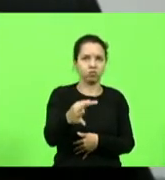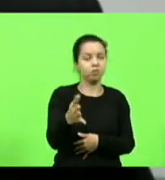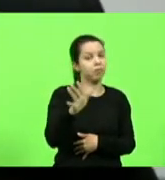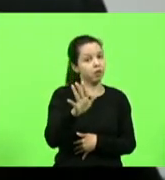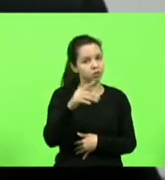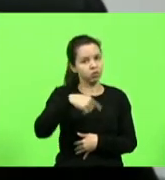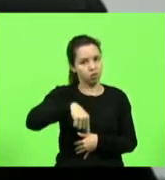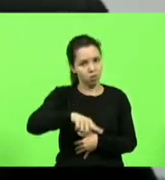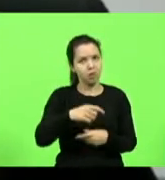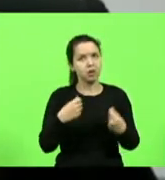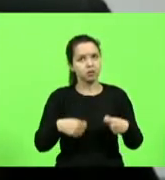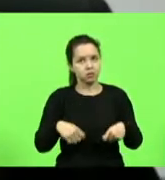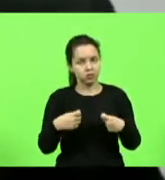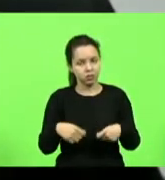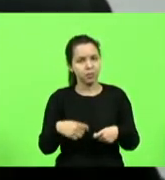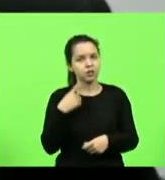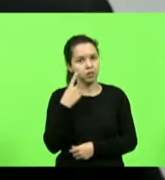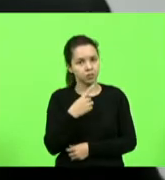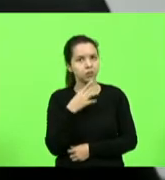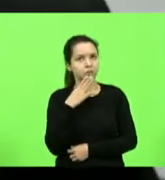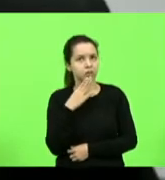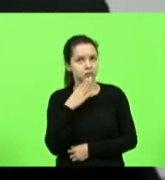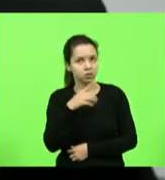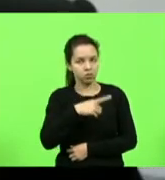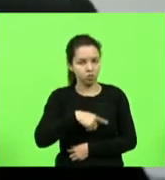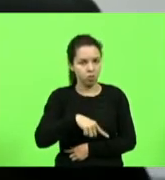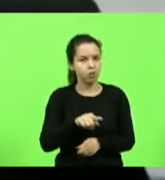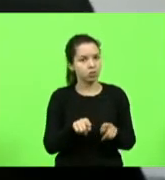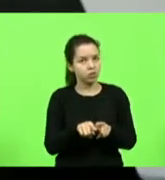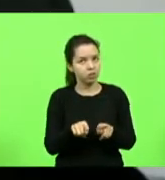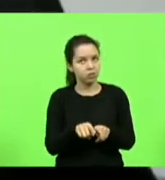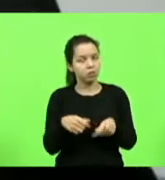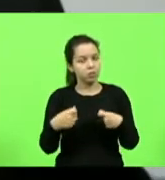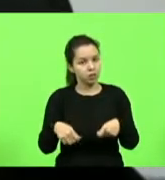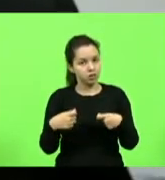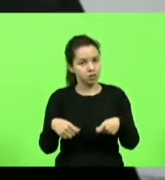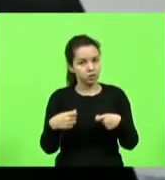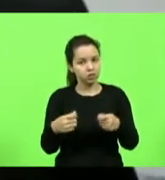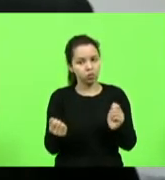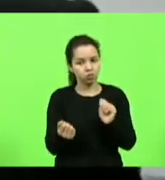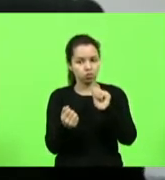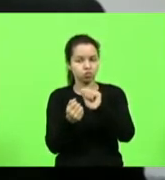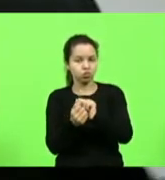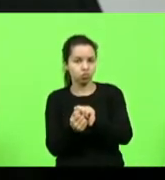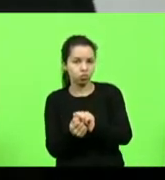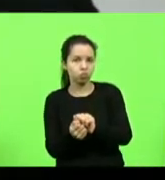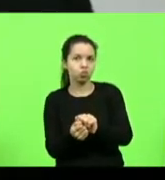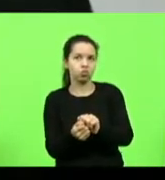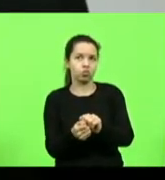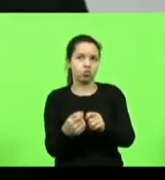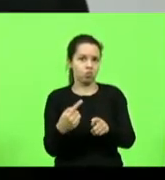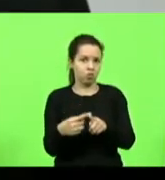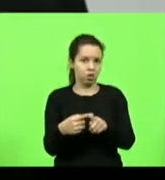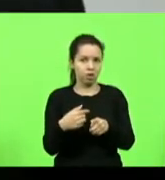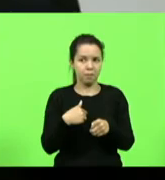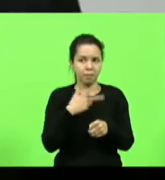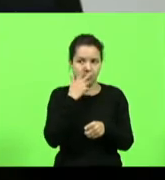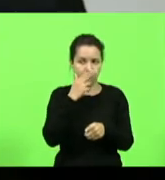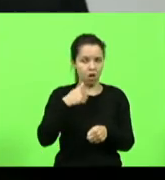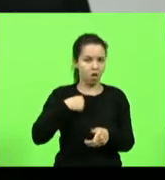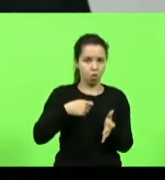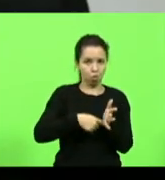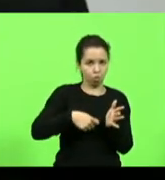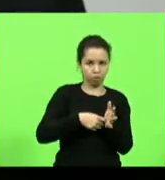que, deputado Nilson Berlanda, que a gente possa também ser prestigiado. Porque quer dizer o quê? Que eu não lutei? Que eu não